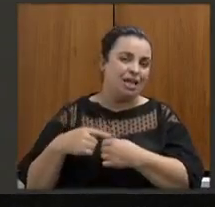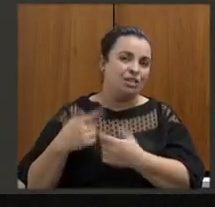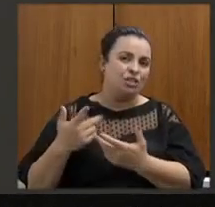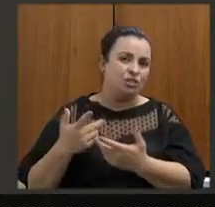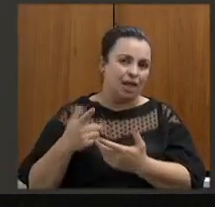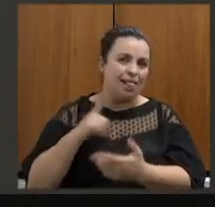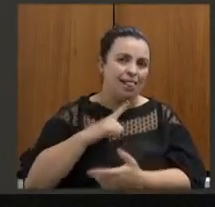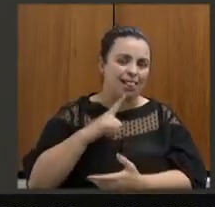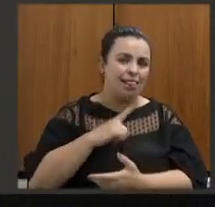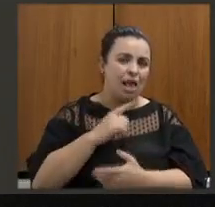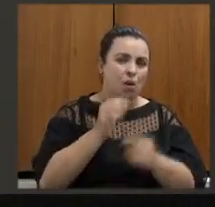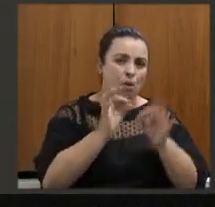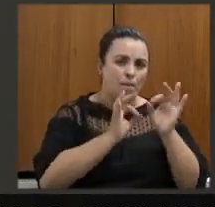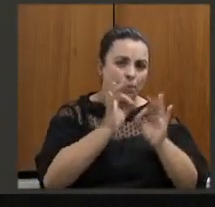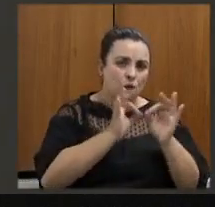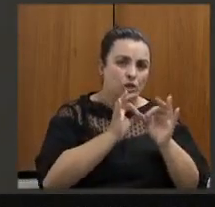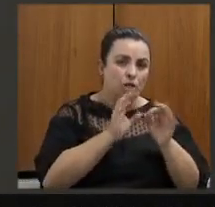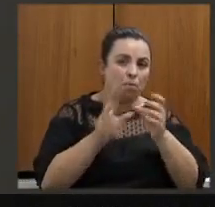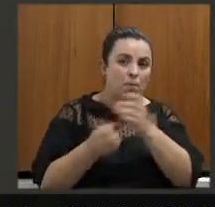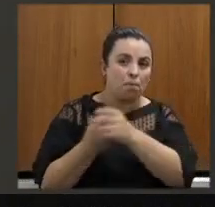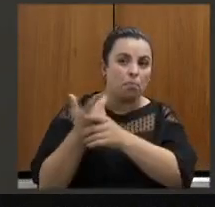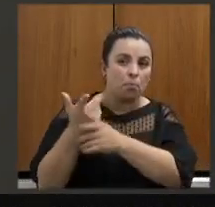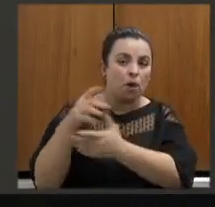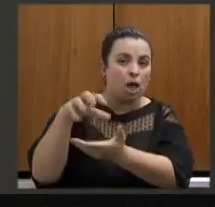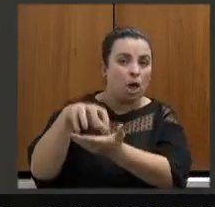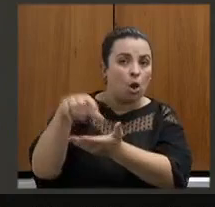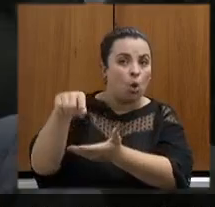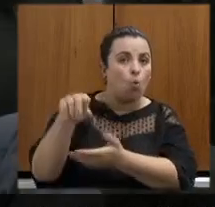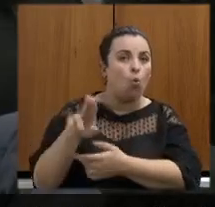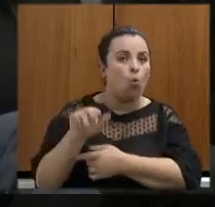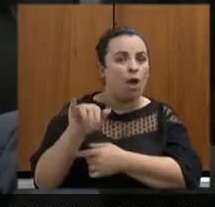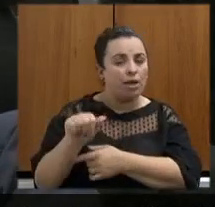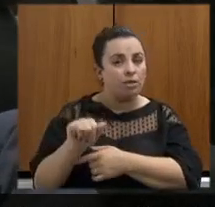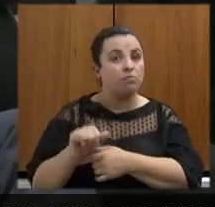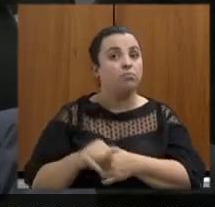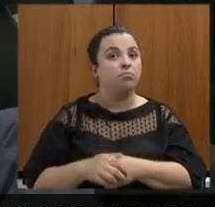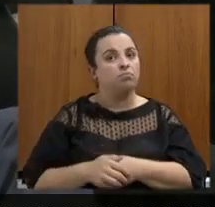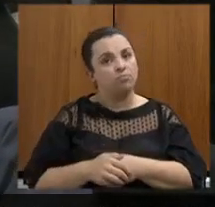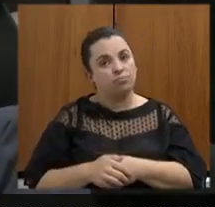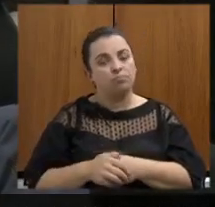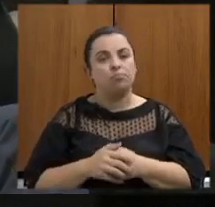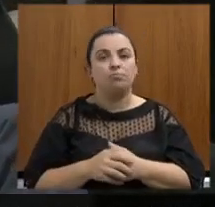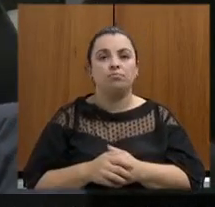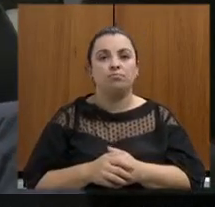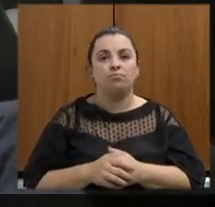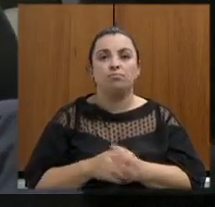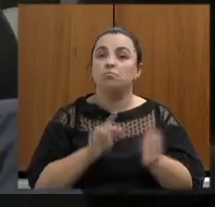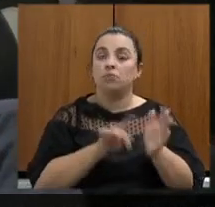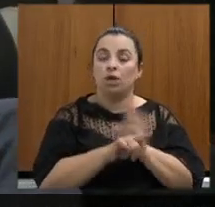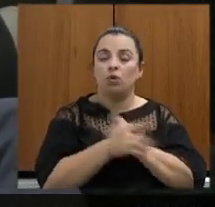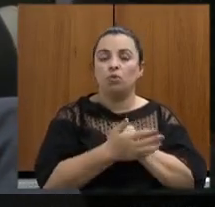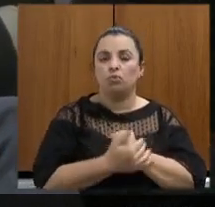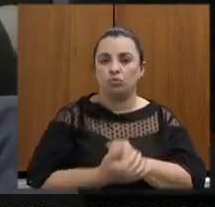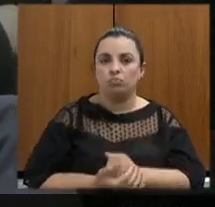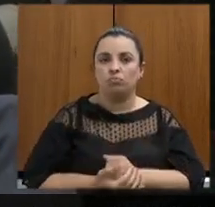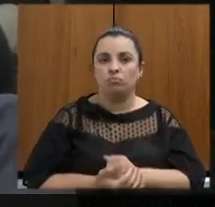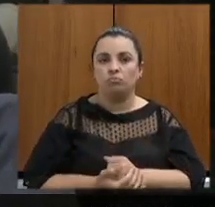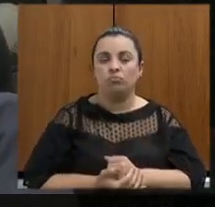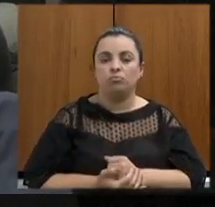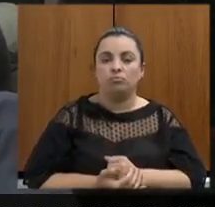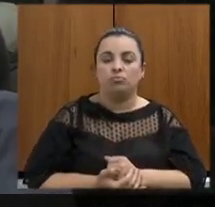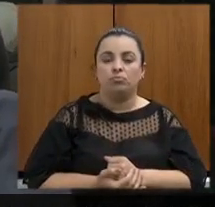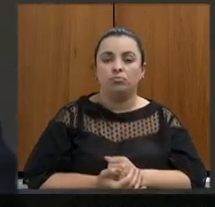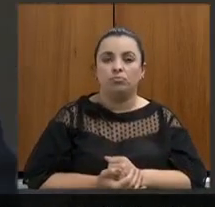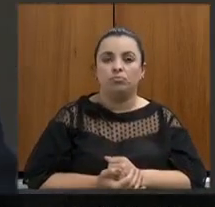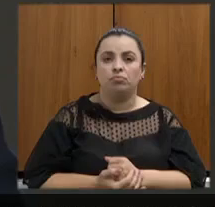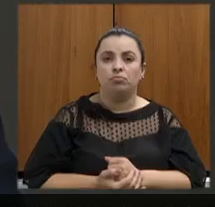nos planos aí do da expansão do ai mas parece até que o meu colega